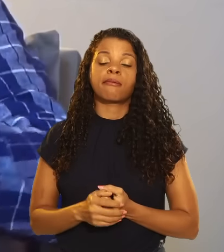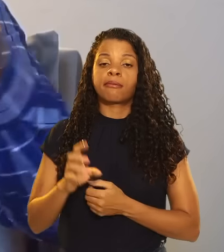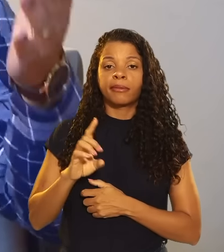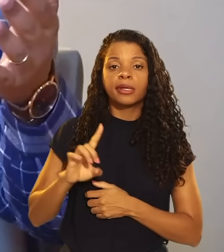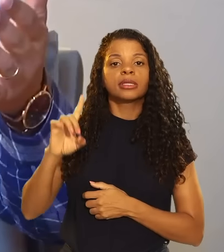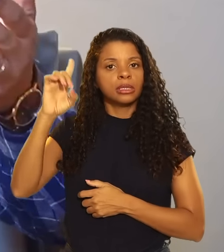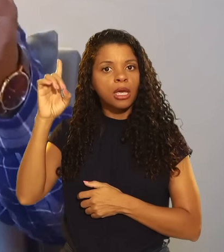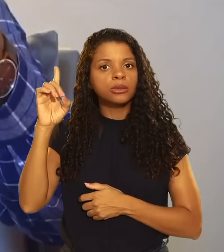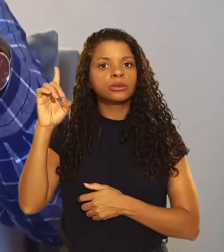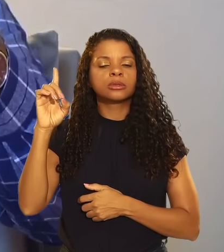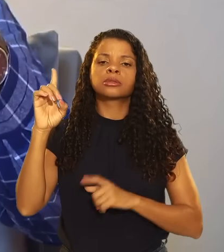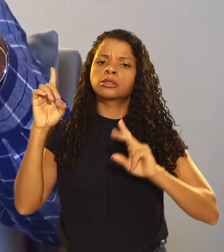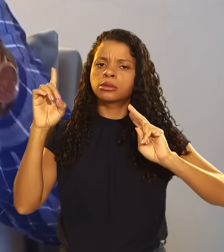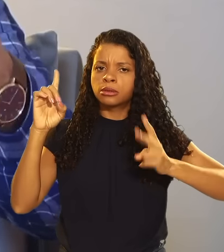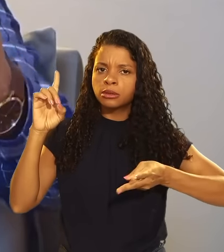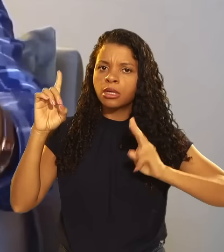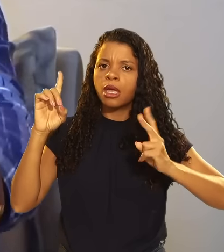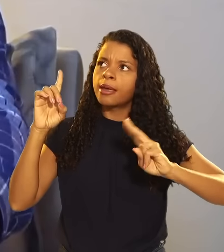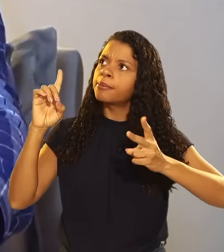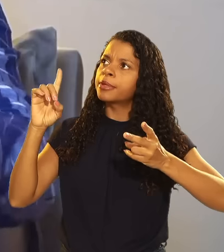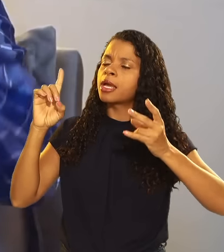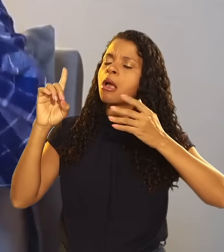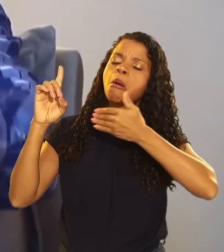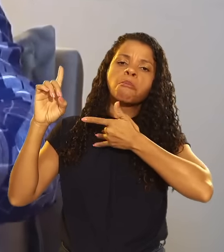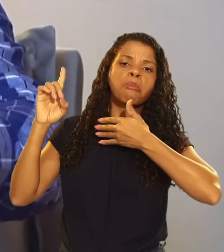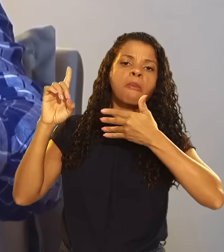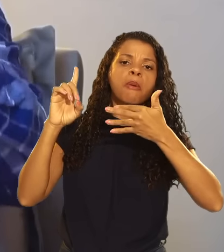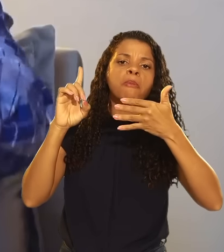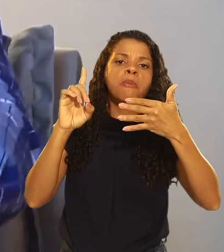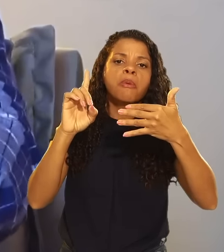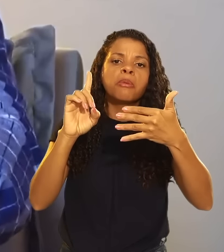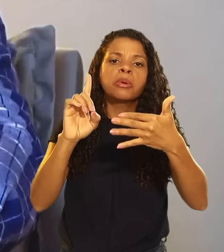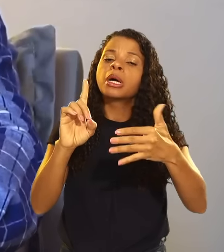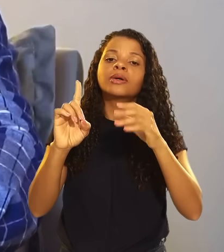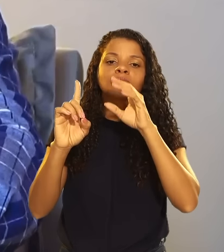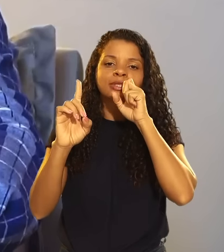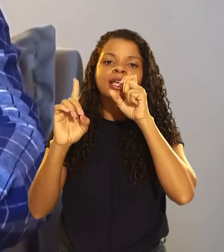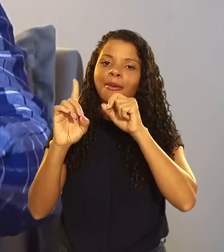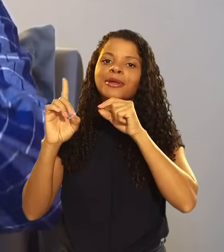da história, desde o início, trazendo o sábado como um ponto de refrigério ao seu povo, como um ponto